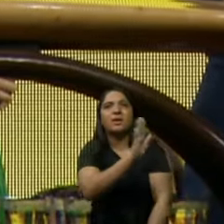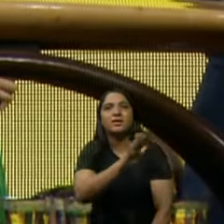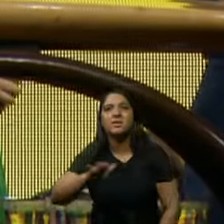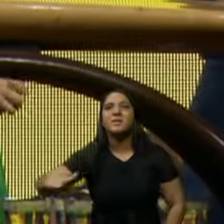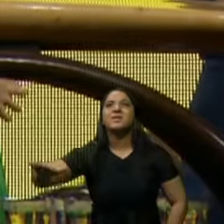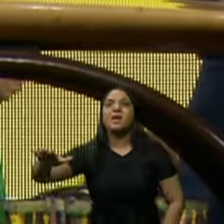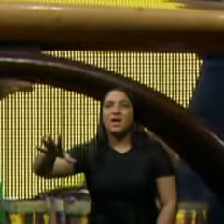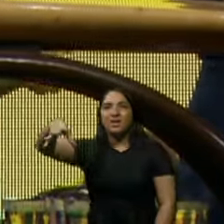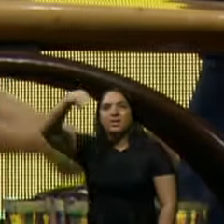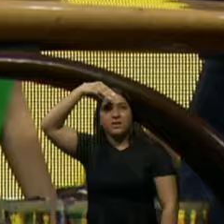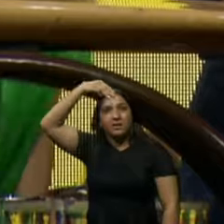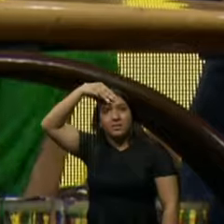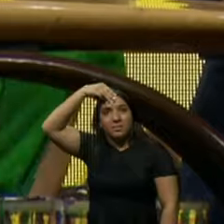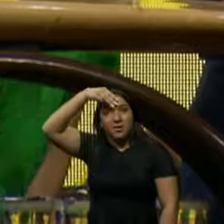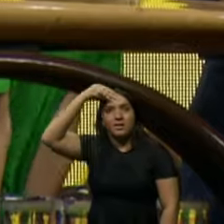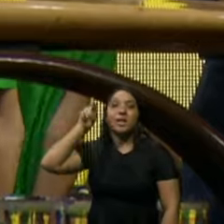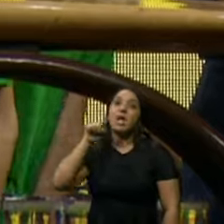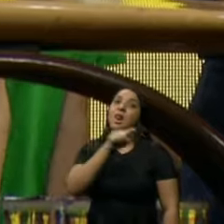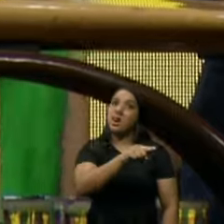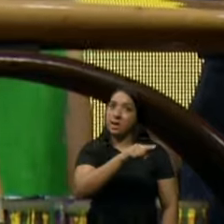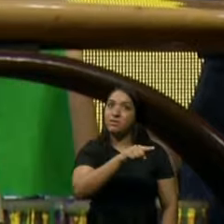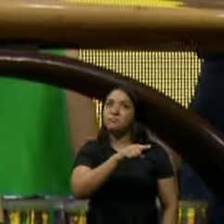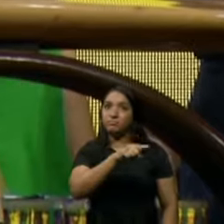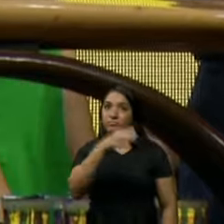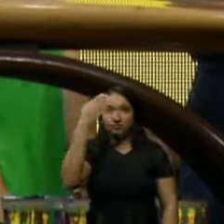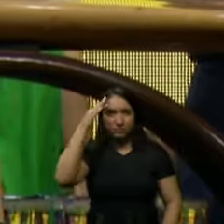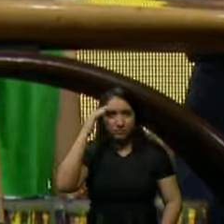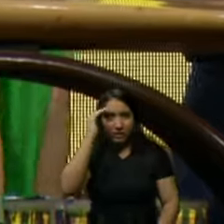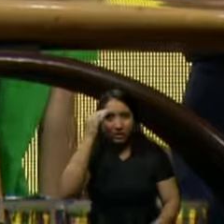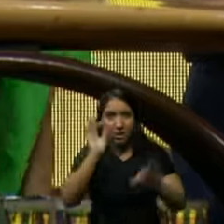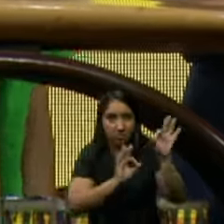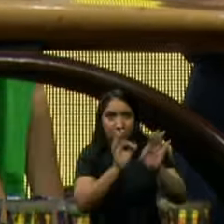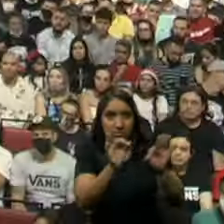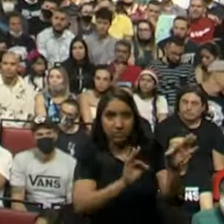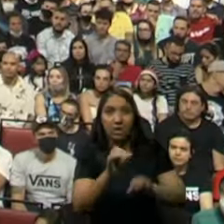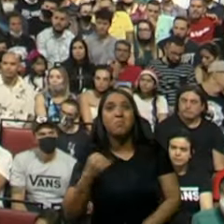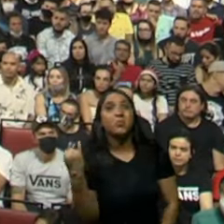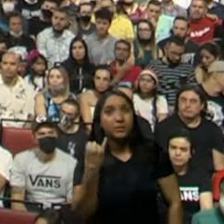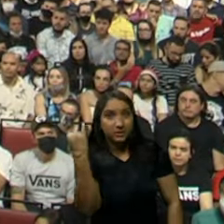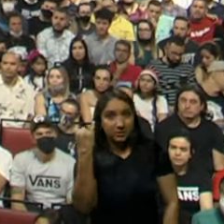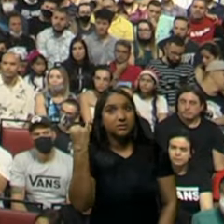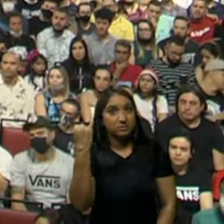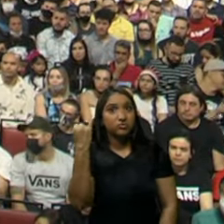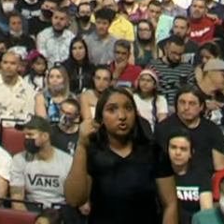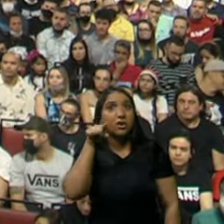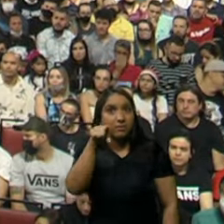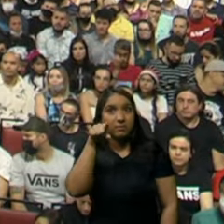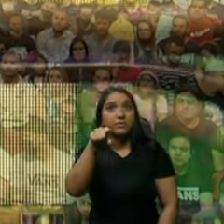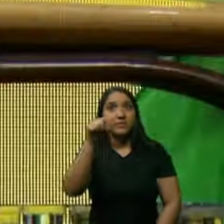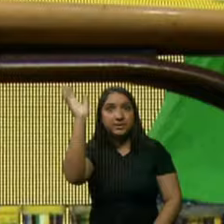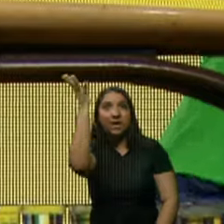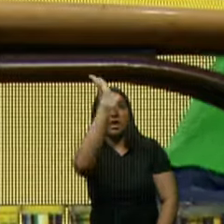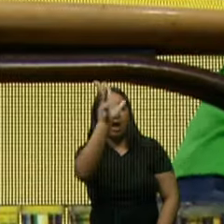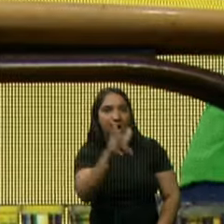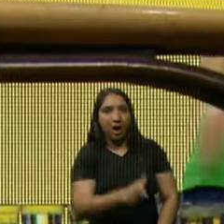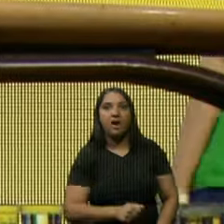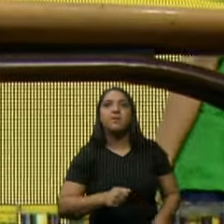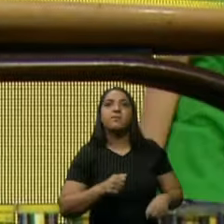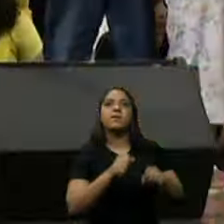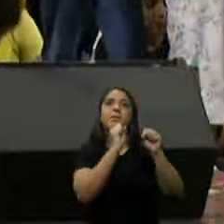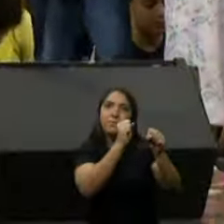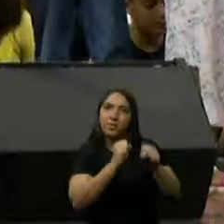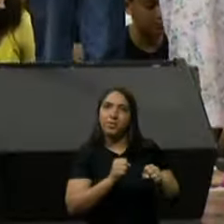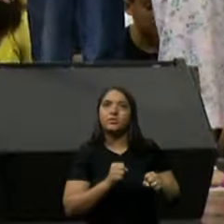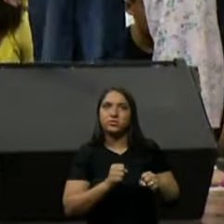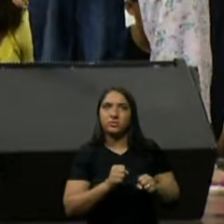Amém quantos entenda a importância desse projeto é a sua igreja como ação na África que nós podemos ver como é que o pessoal faz